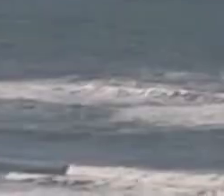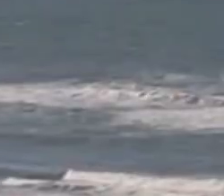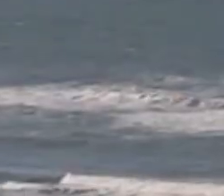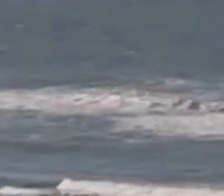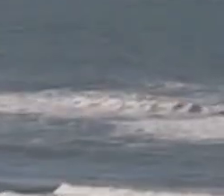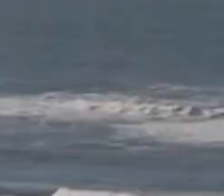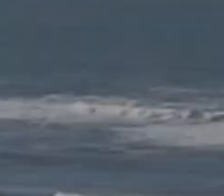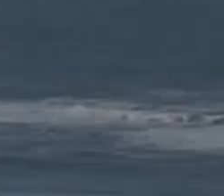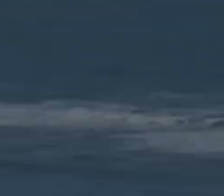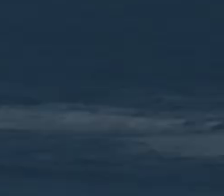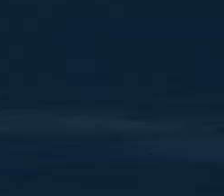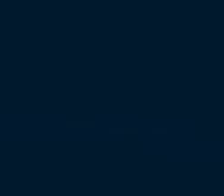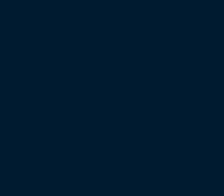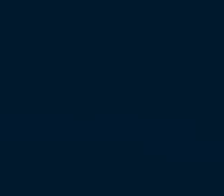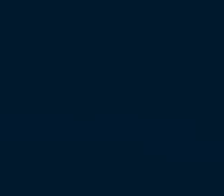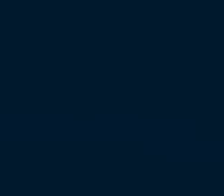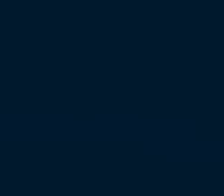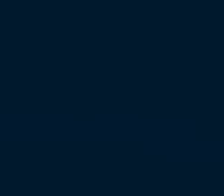oh